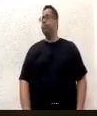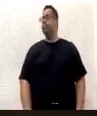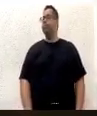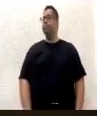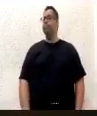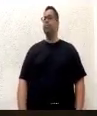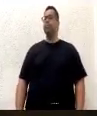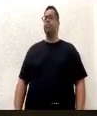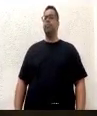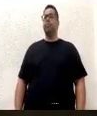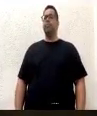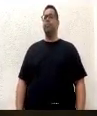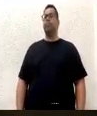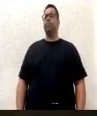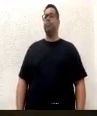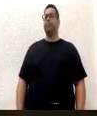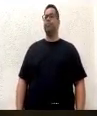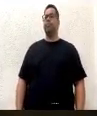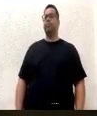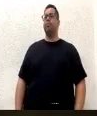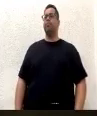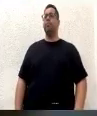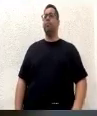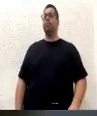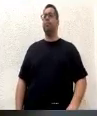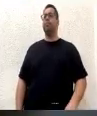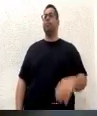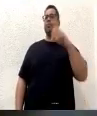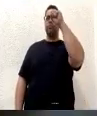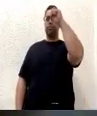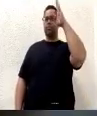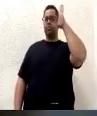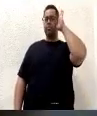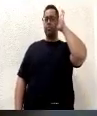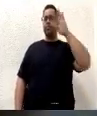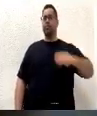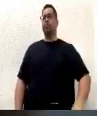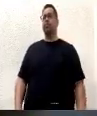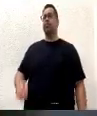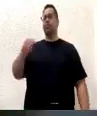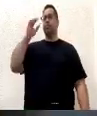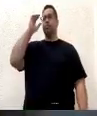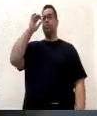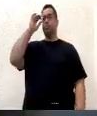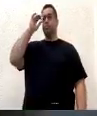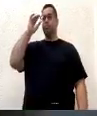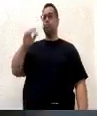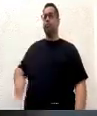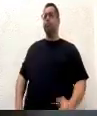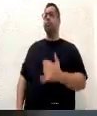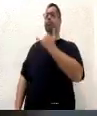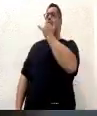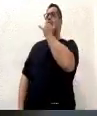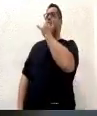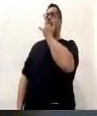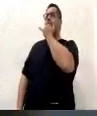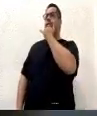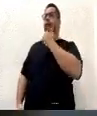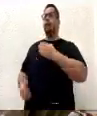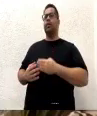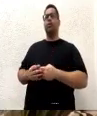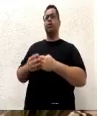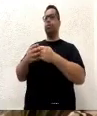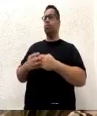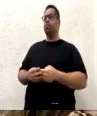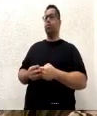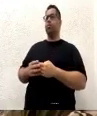Nayara e Kelly. Não, presidente. Só uma questão de ordem, não, presidente. Eu quero pedir desculpa, eu não cumprimentei a Nayara